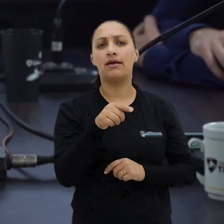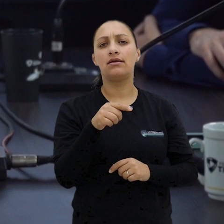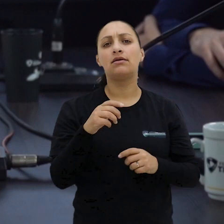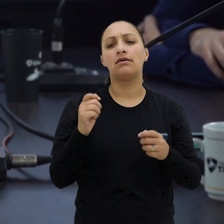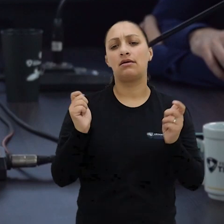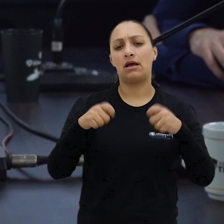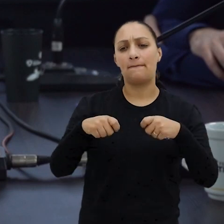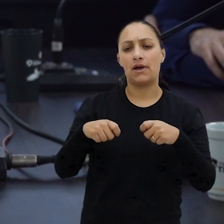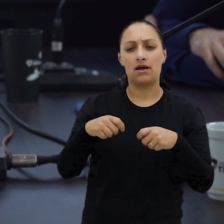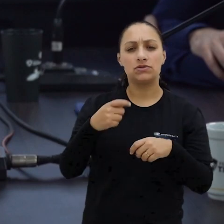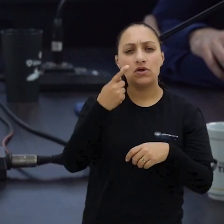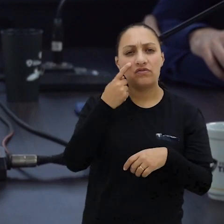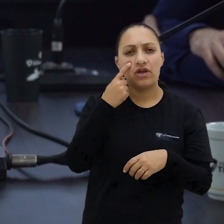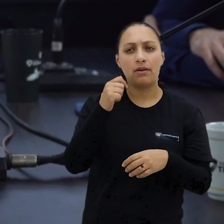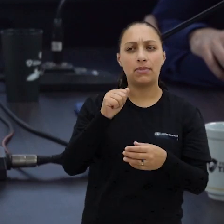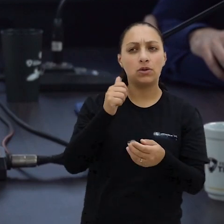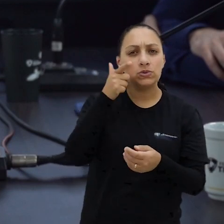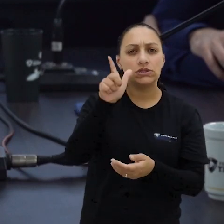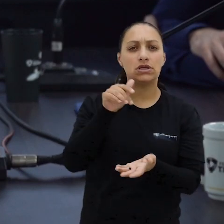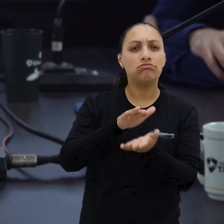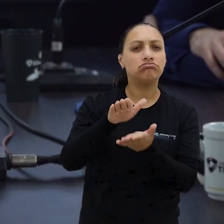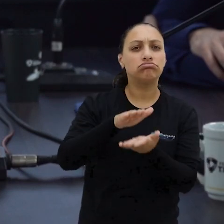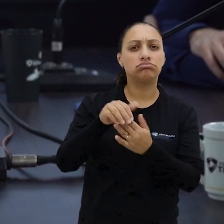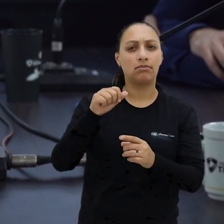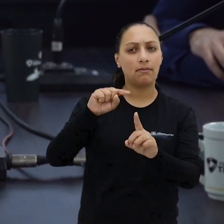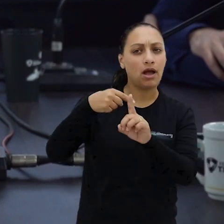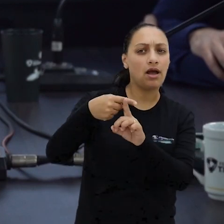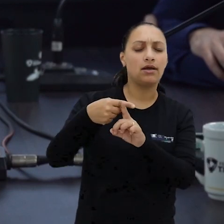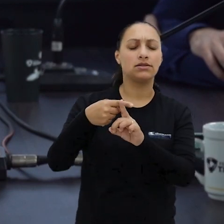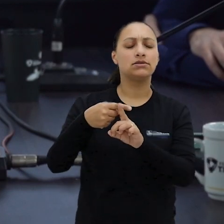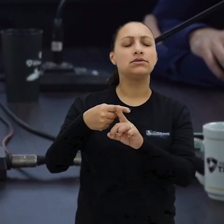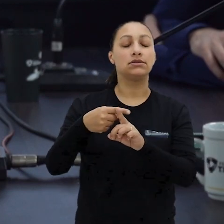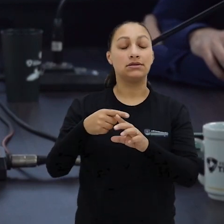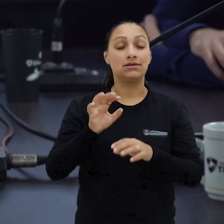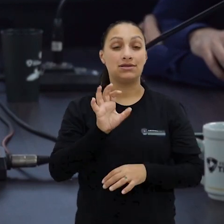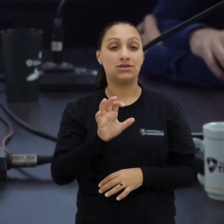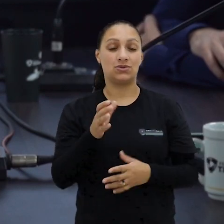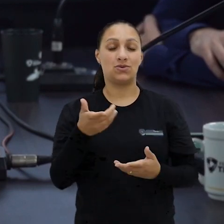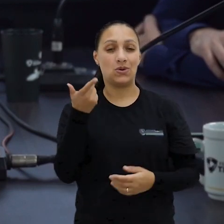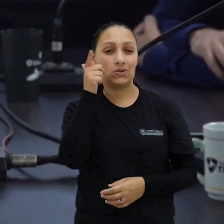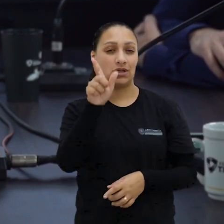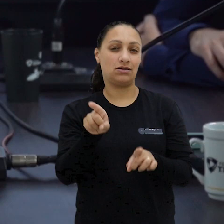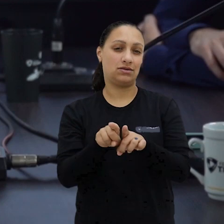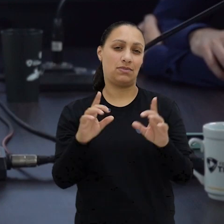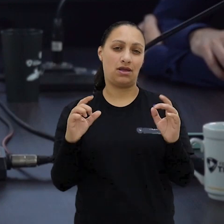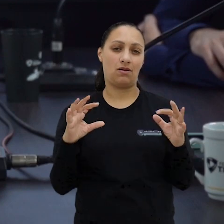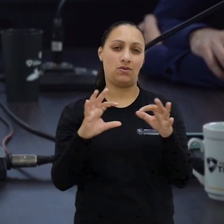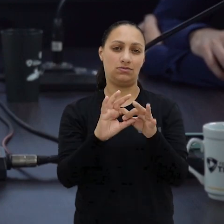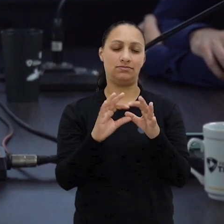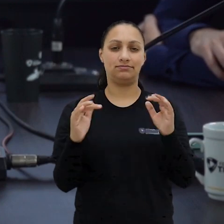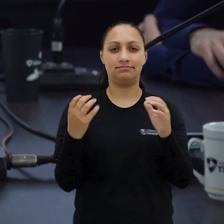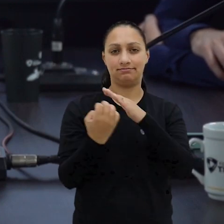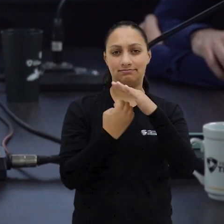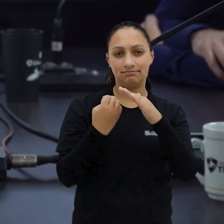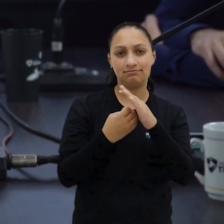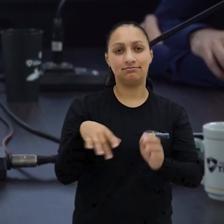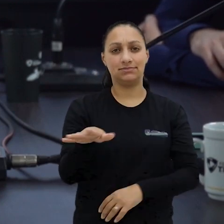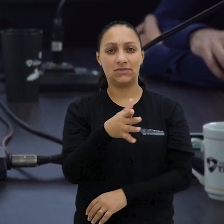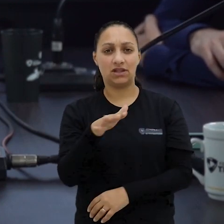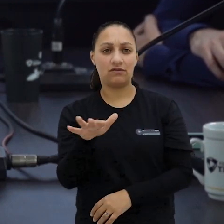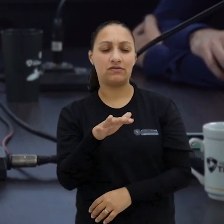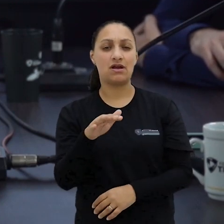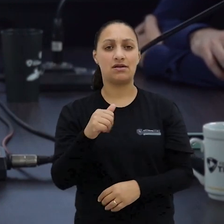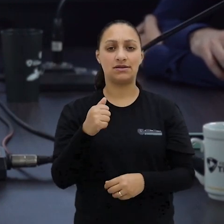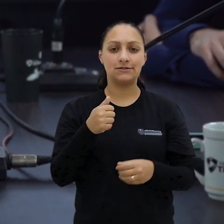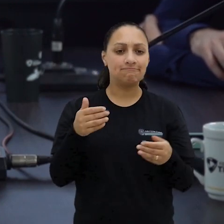isso eu posso ampliar para ter mais produtividade. E aí, nisso a gente consegue também conectar essas empresas que talvez